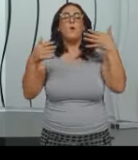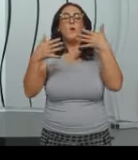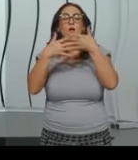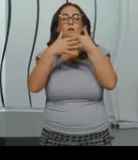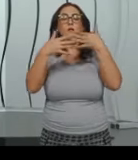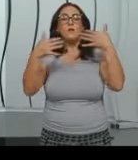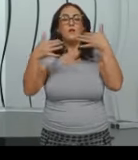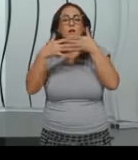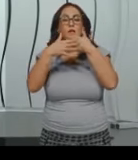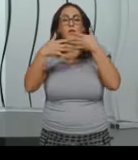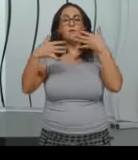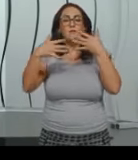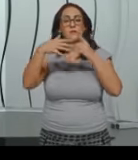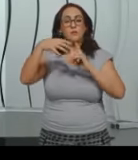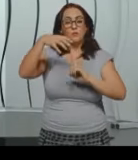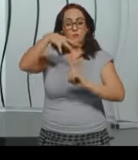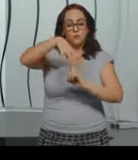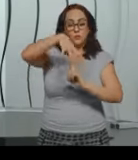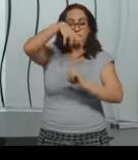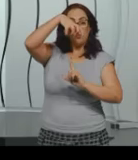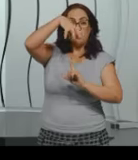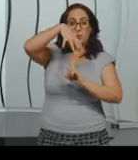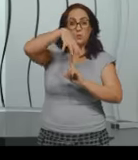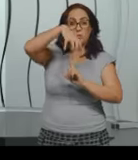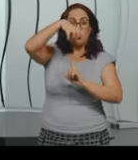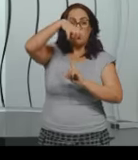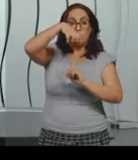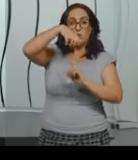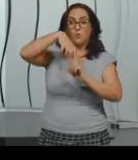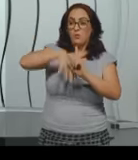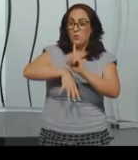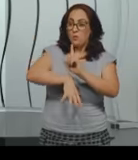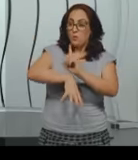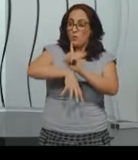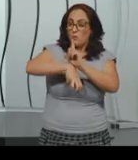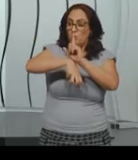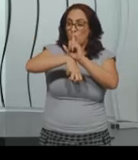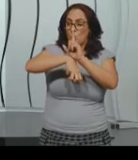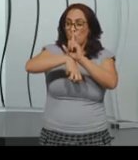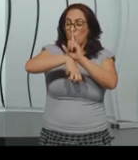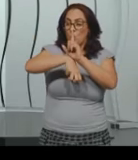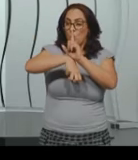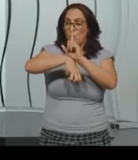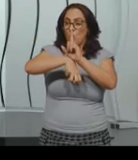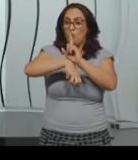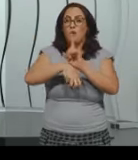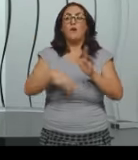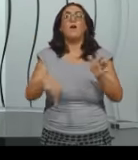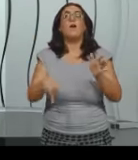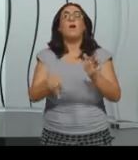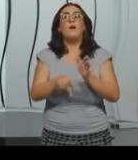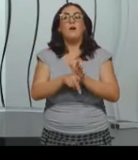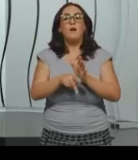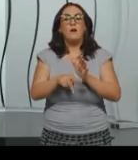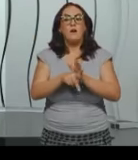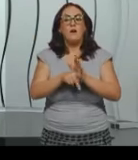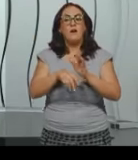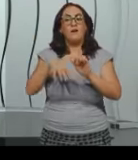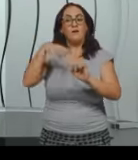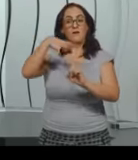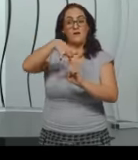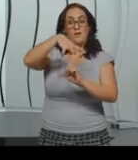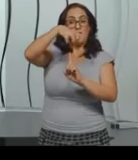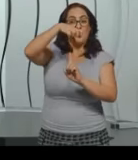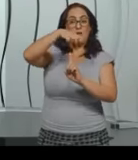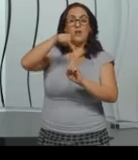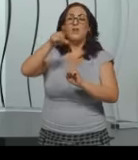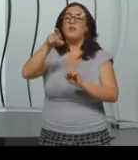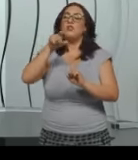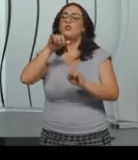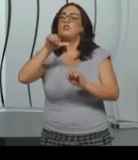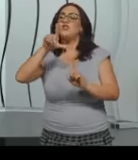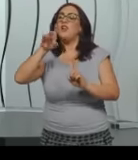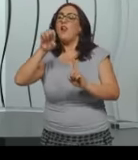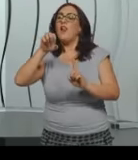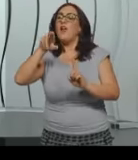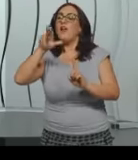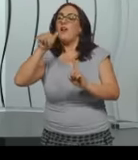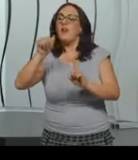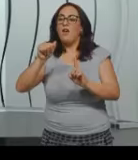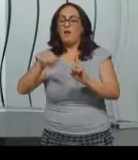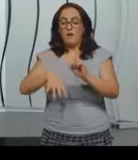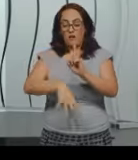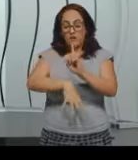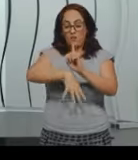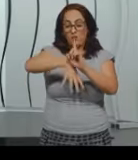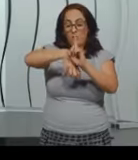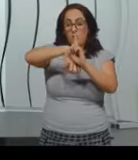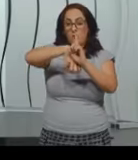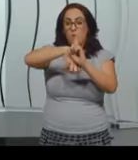e tecidos de sustentação. Aí então, nós vamos ter então o xilema e o floema.